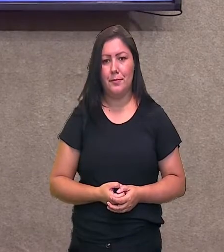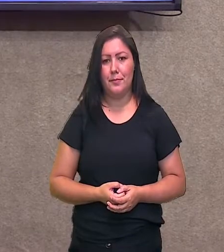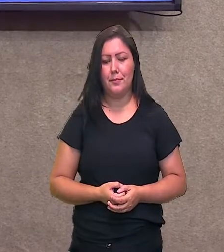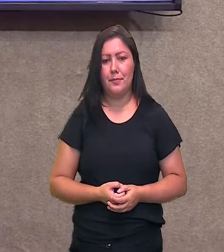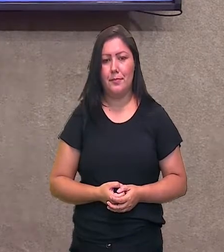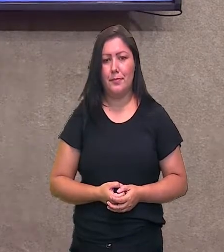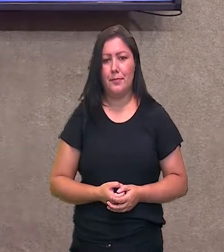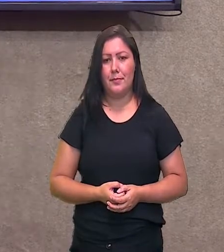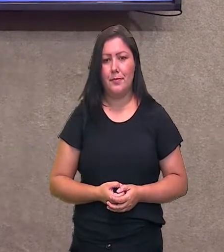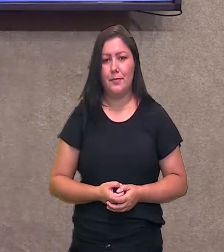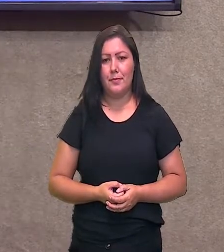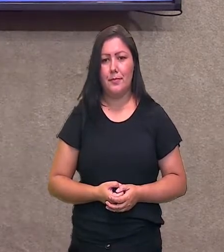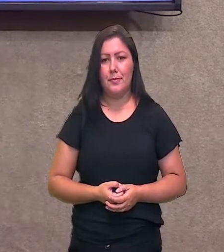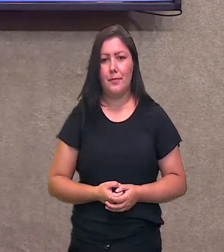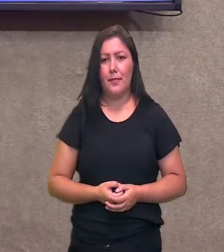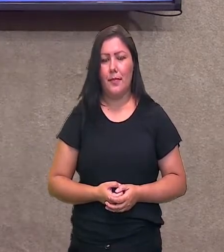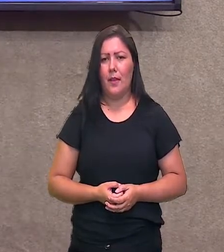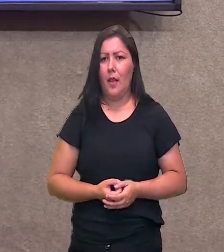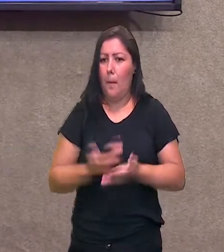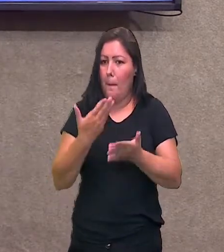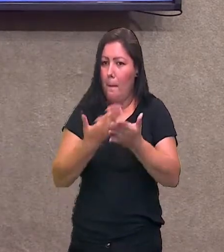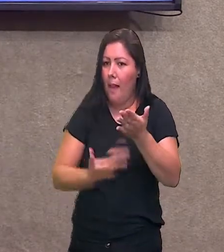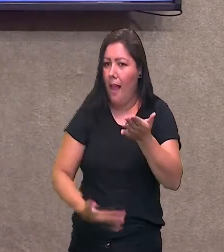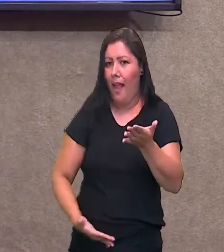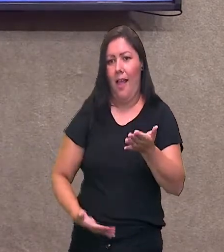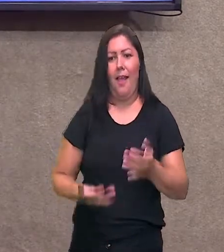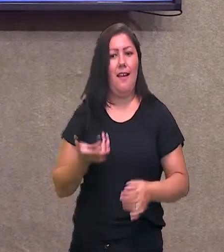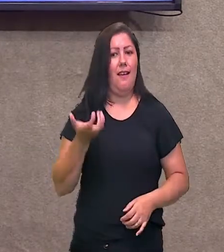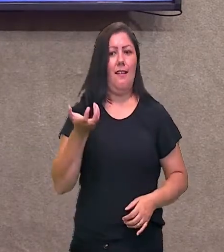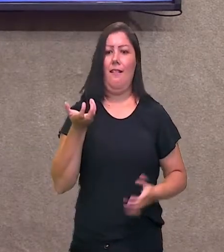Nós não fazemos para perder.